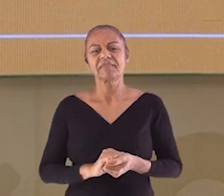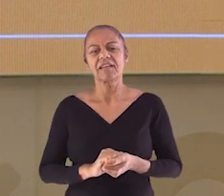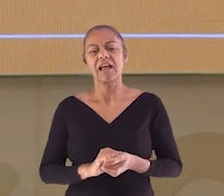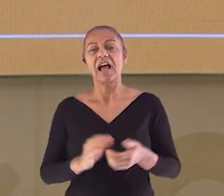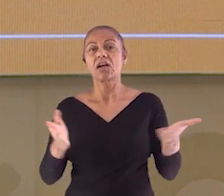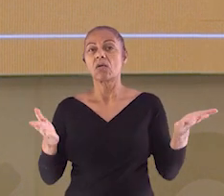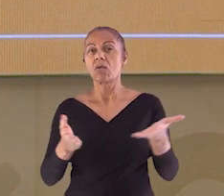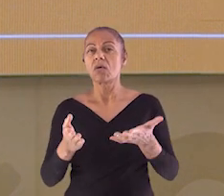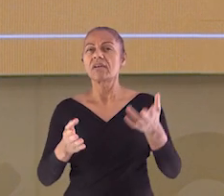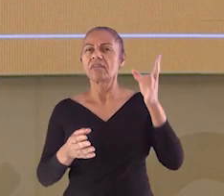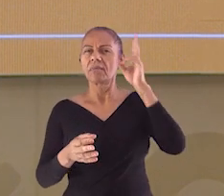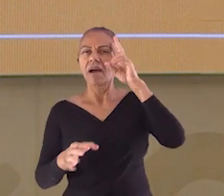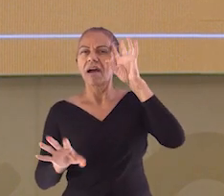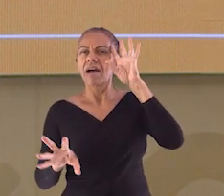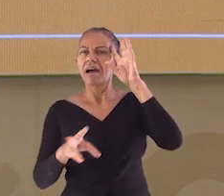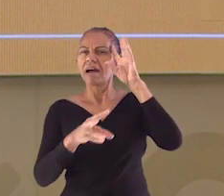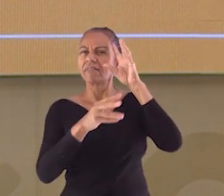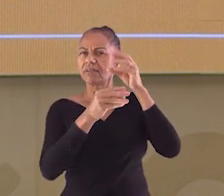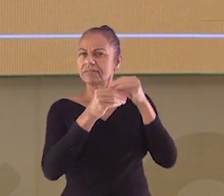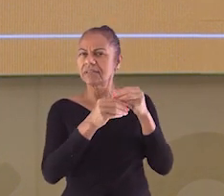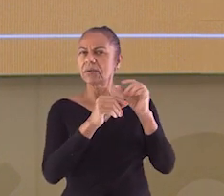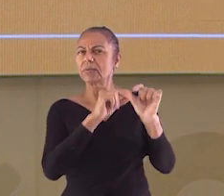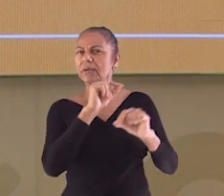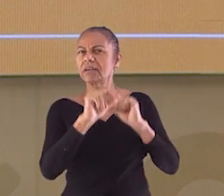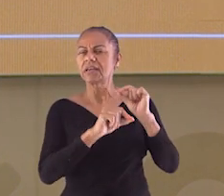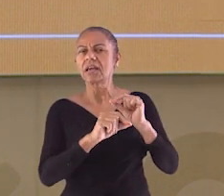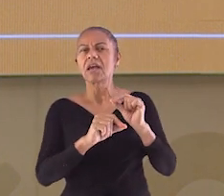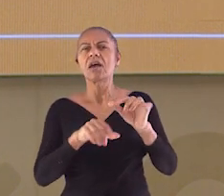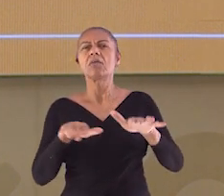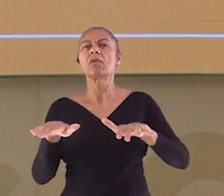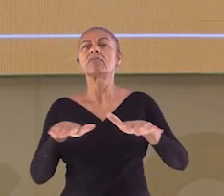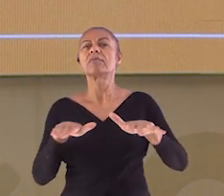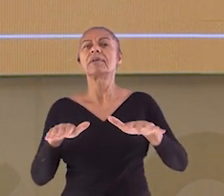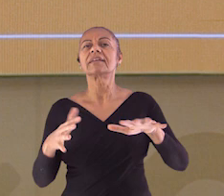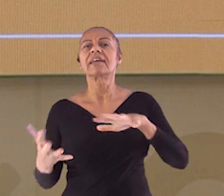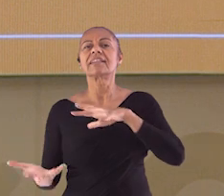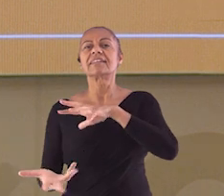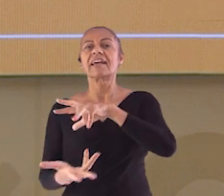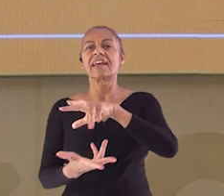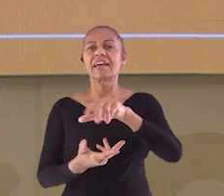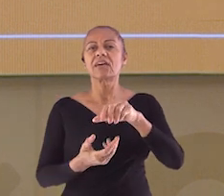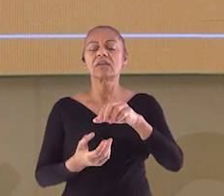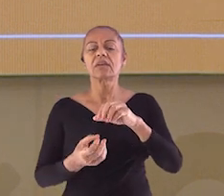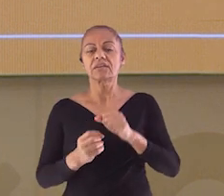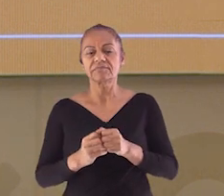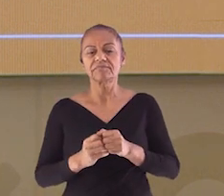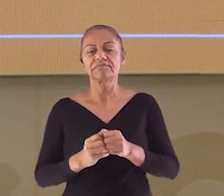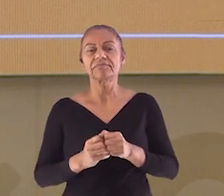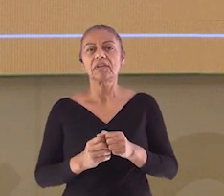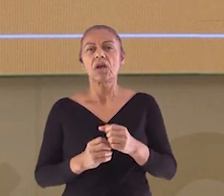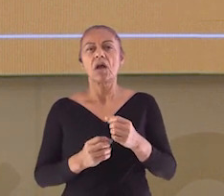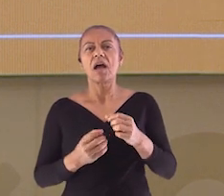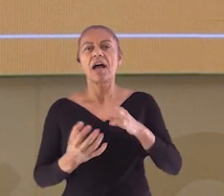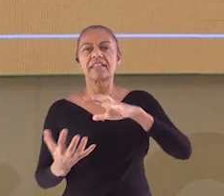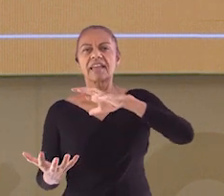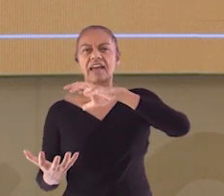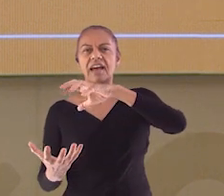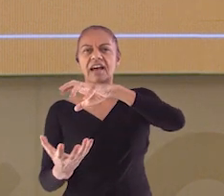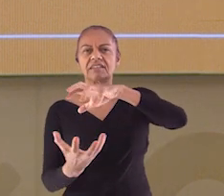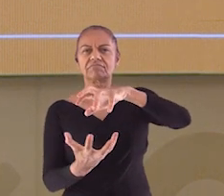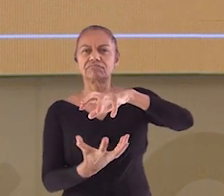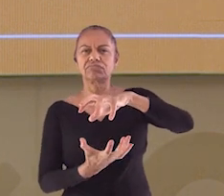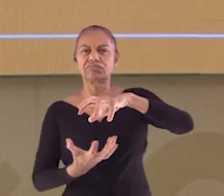o movimento de rotação. O movimento de rotação, ao qual a Terra ela gira em volta do